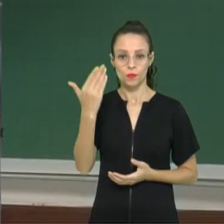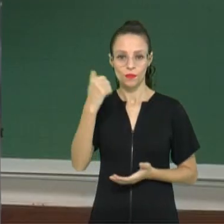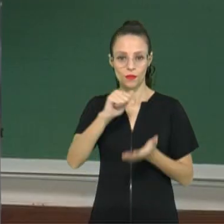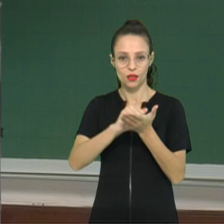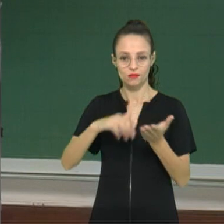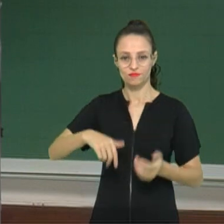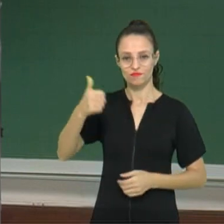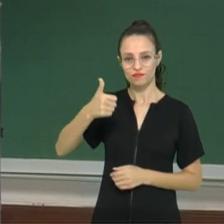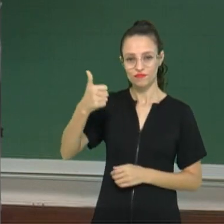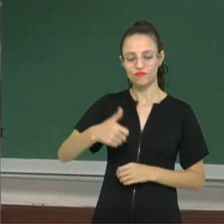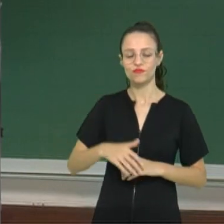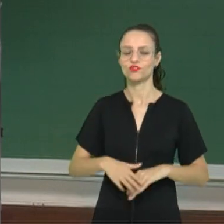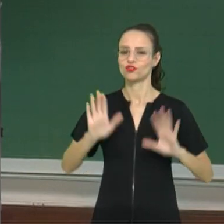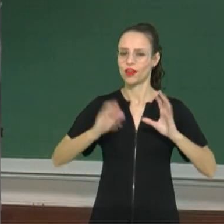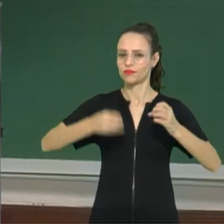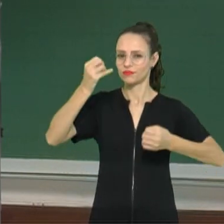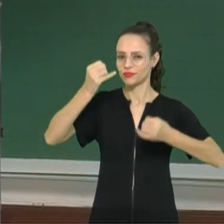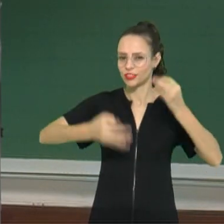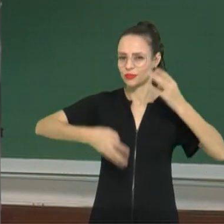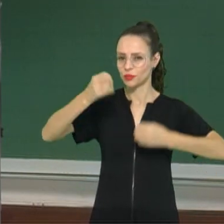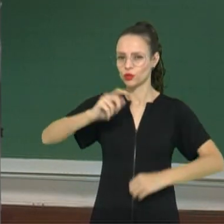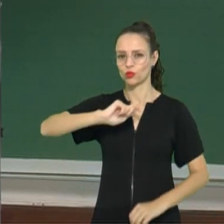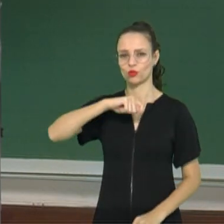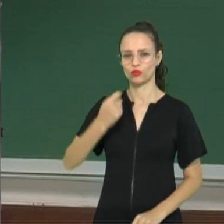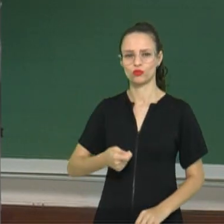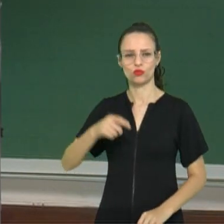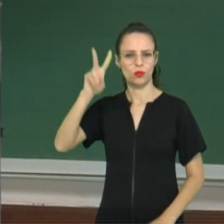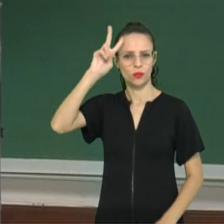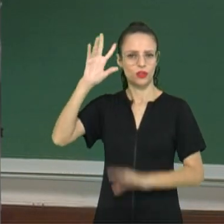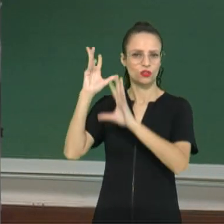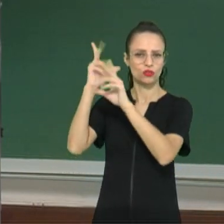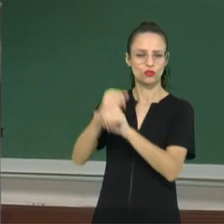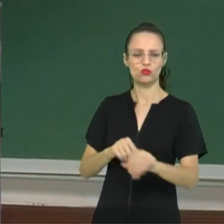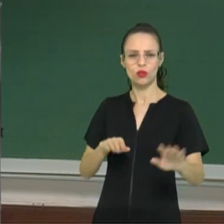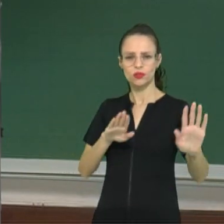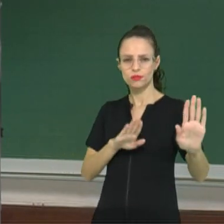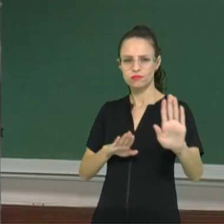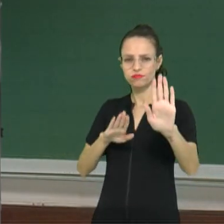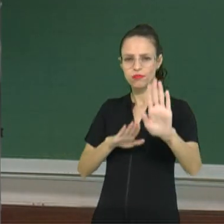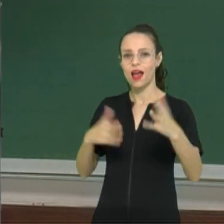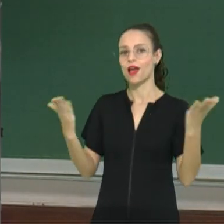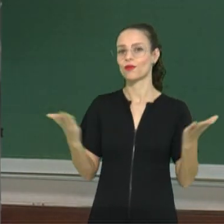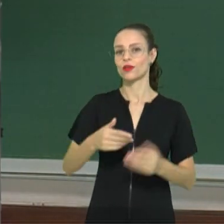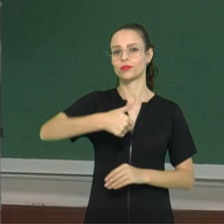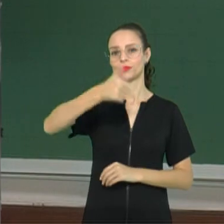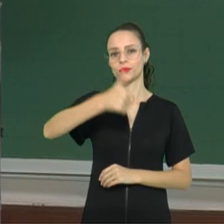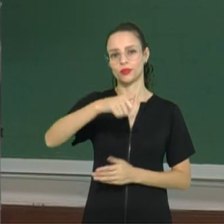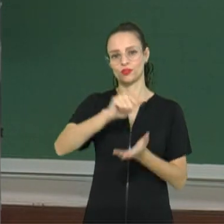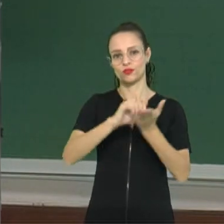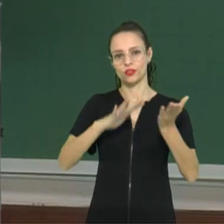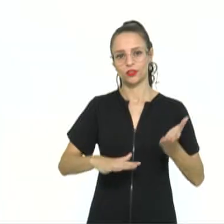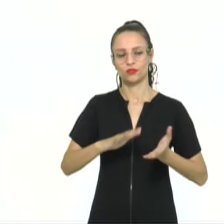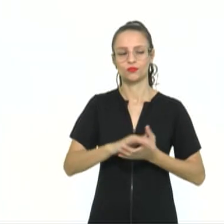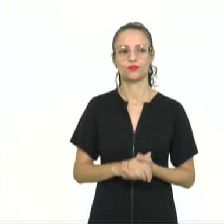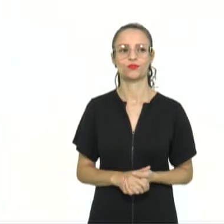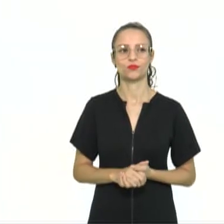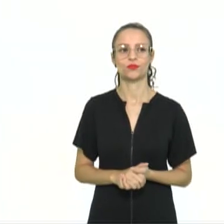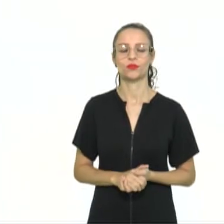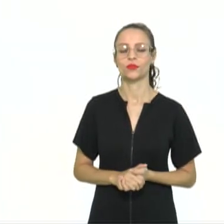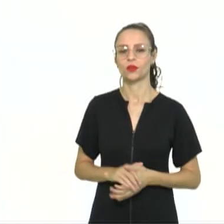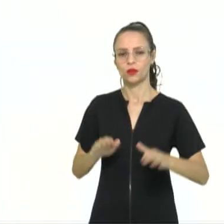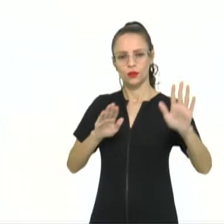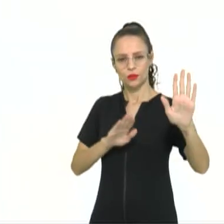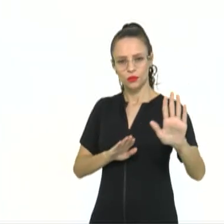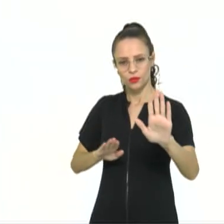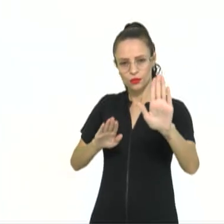primeira atividade, então. Já falamos temos um apanhado histórico do Kung Fu, né? Temos nosso primeiro exercício da aula de hoje que fala o quê? O Kung